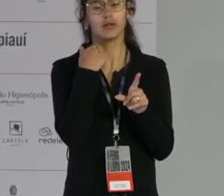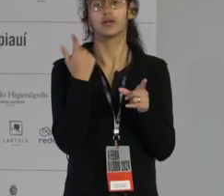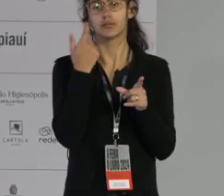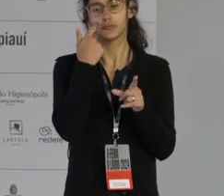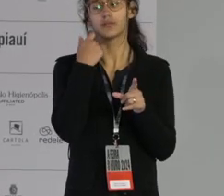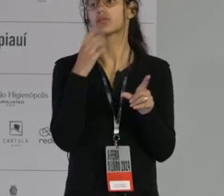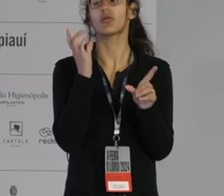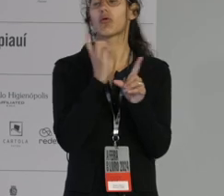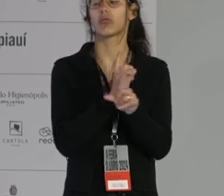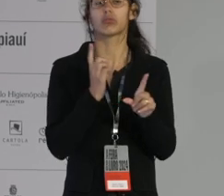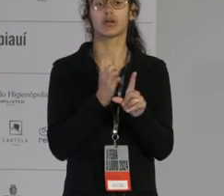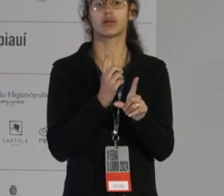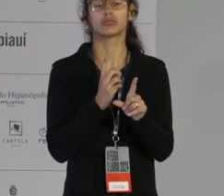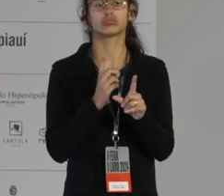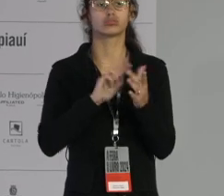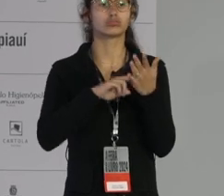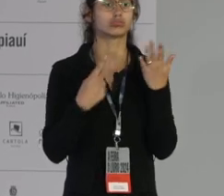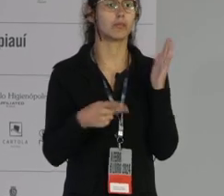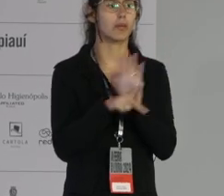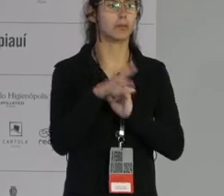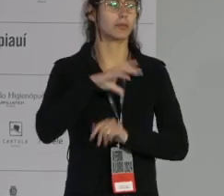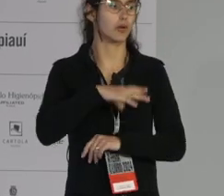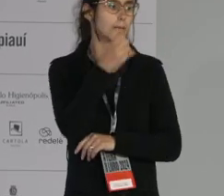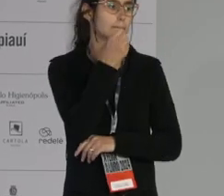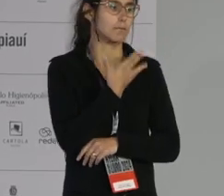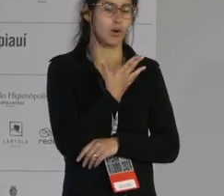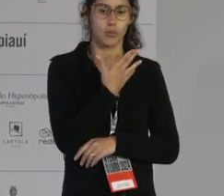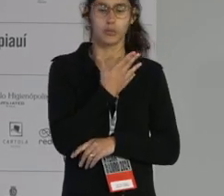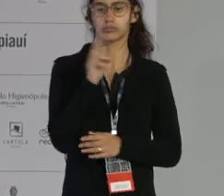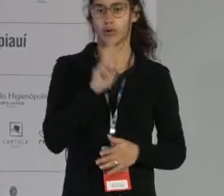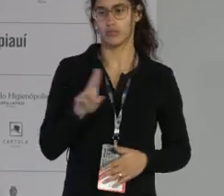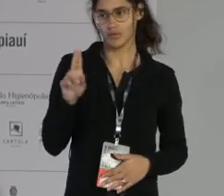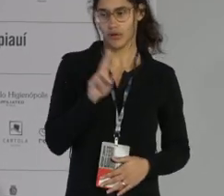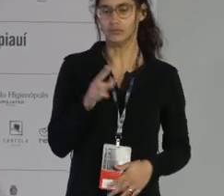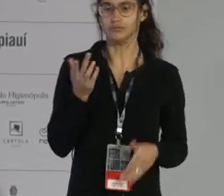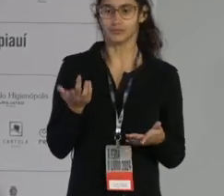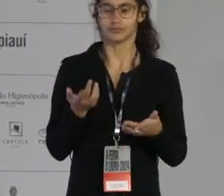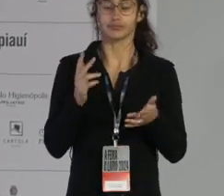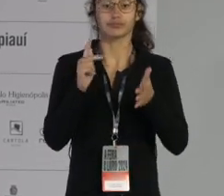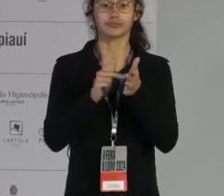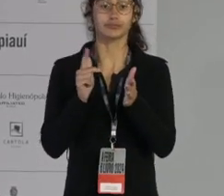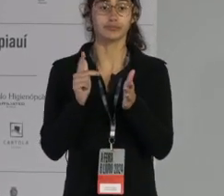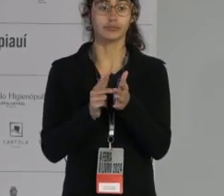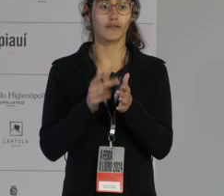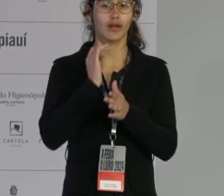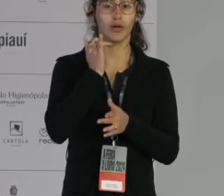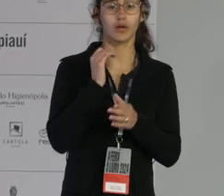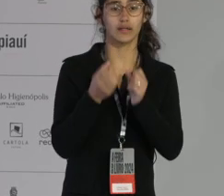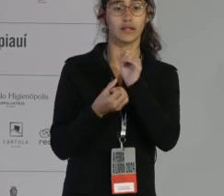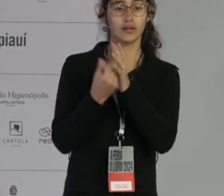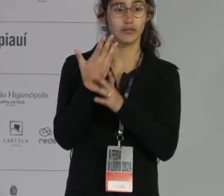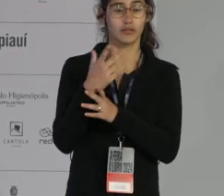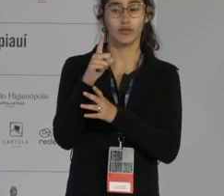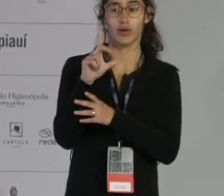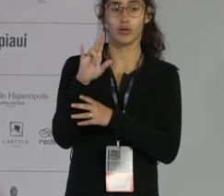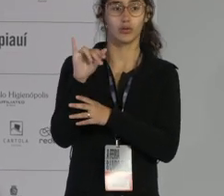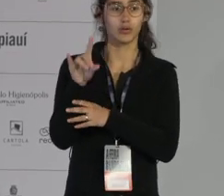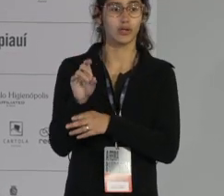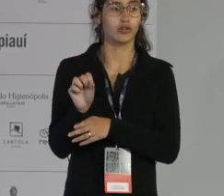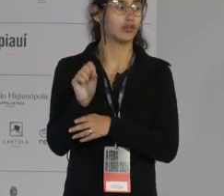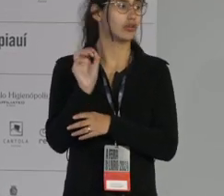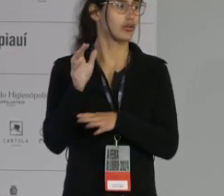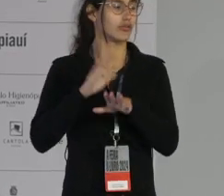nenhuma tradução em português boa para Whiteside, porque, na verdade, esse conto quem escreveu foi Lou Reed, eu só dei